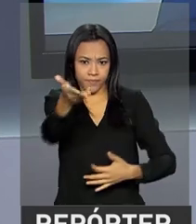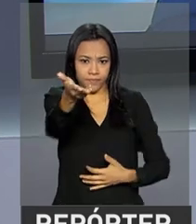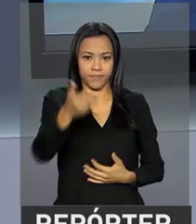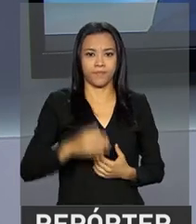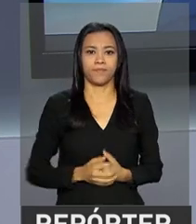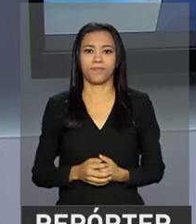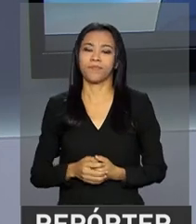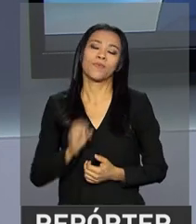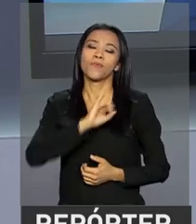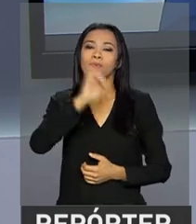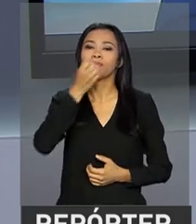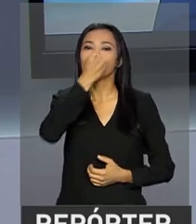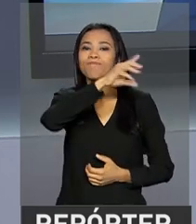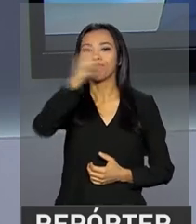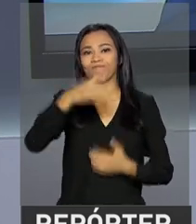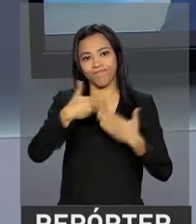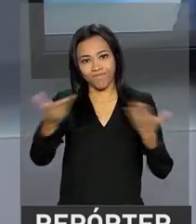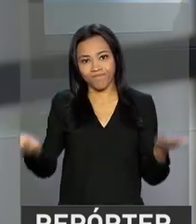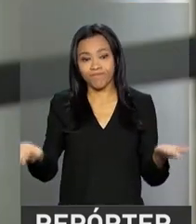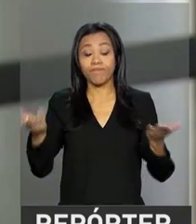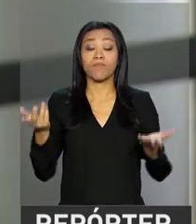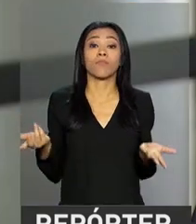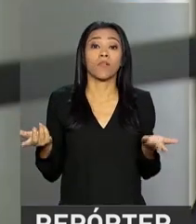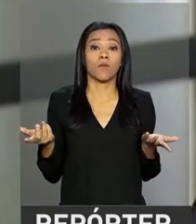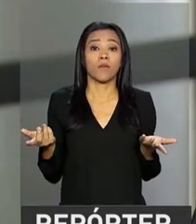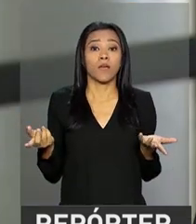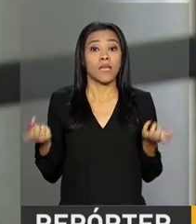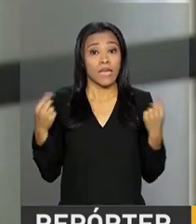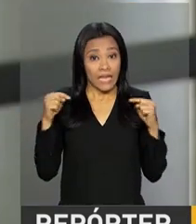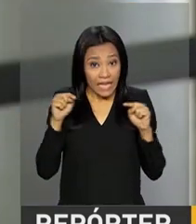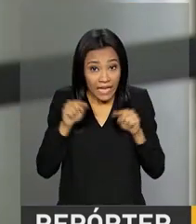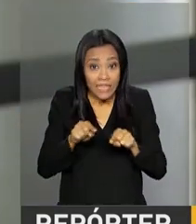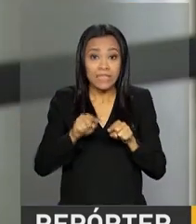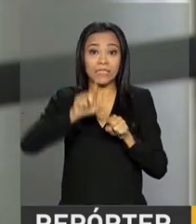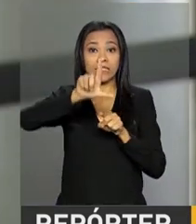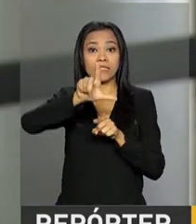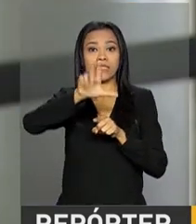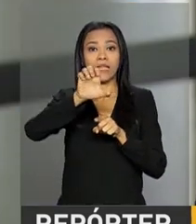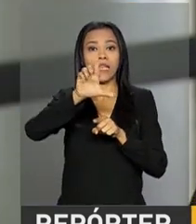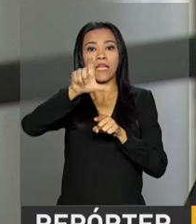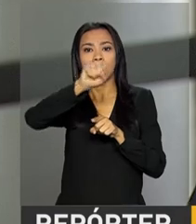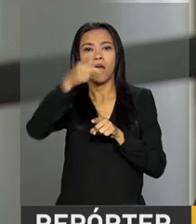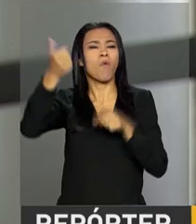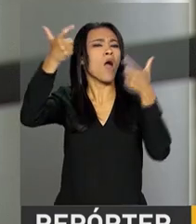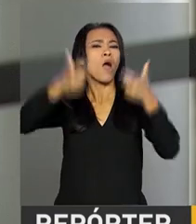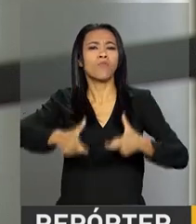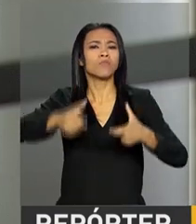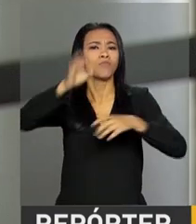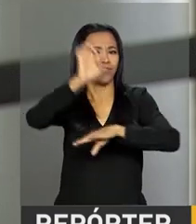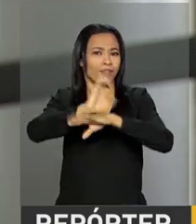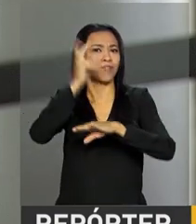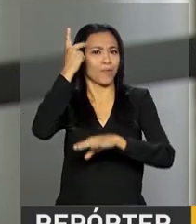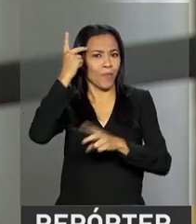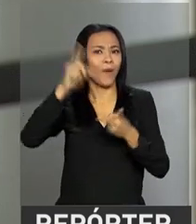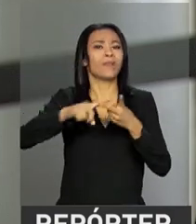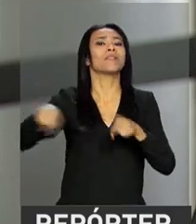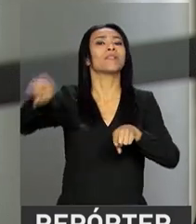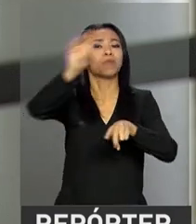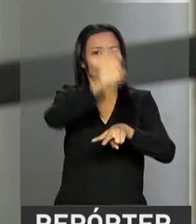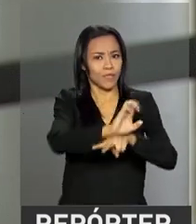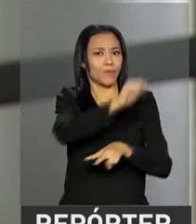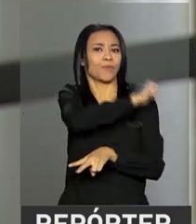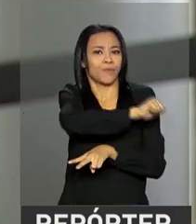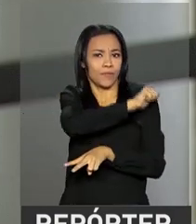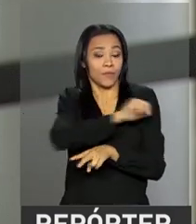meu carro é bom dia pra você bom dia a todos ana carla esses leilões ocorrem em são paulo e no rio de janeiro no rio está ocorrendo